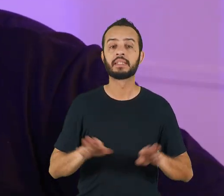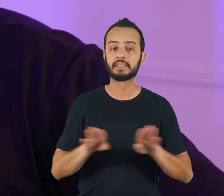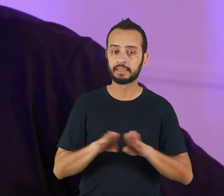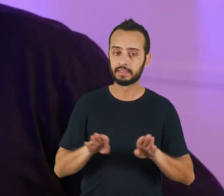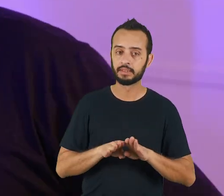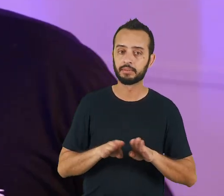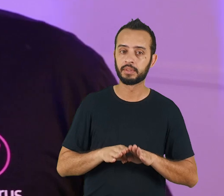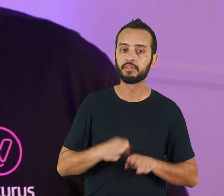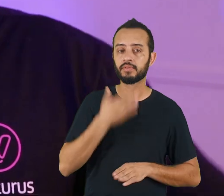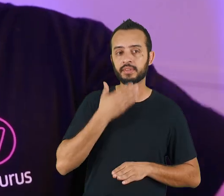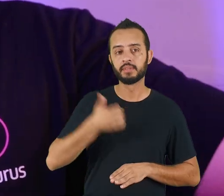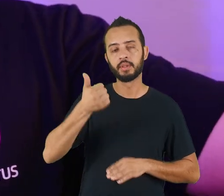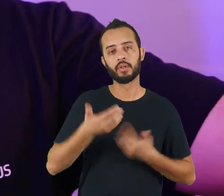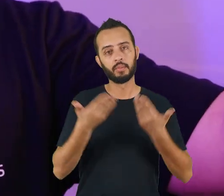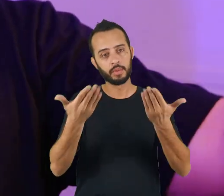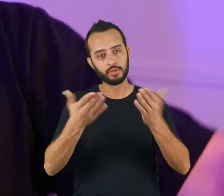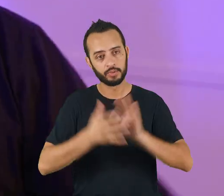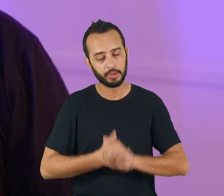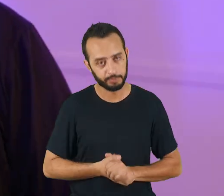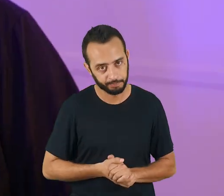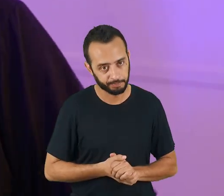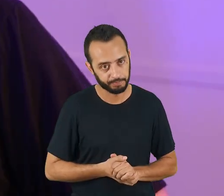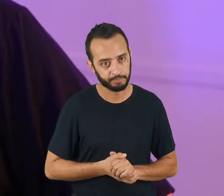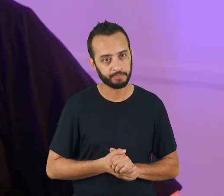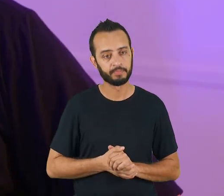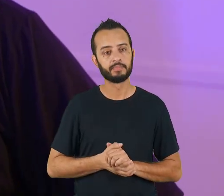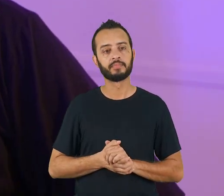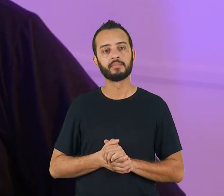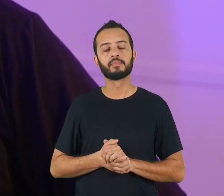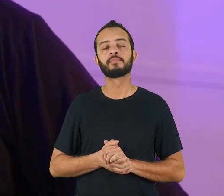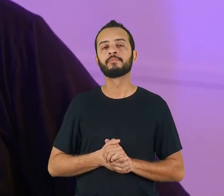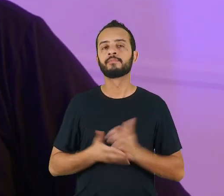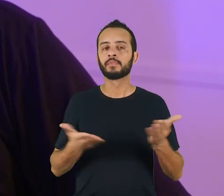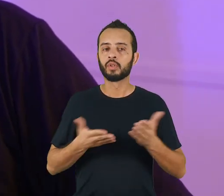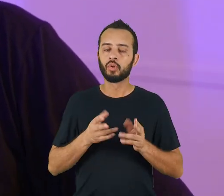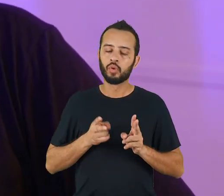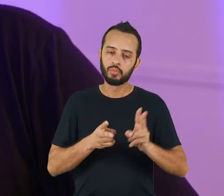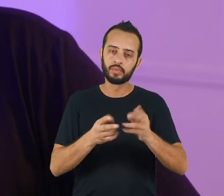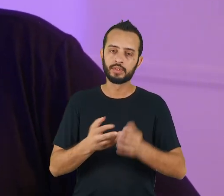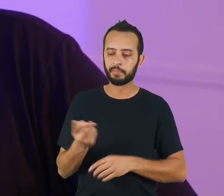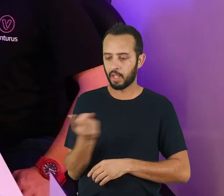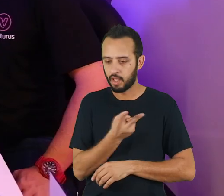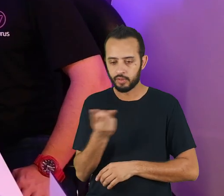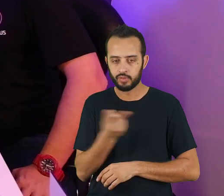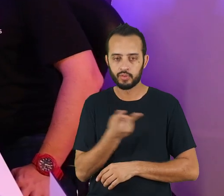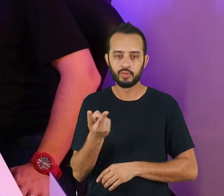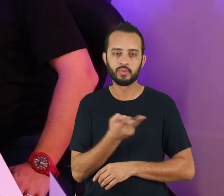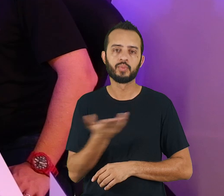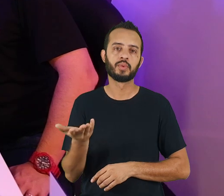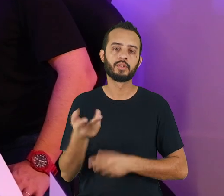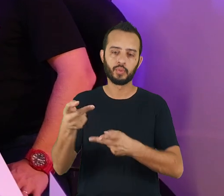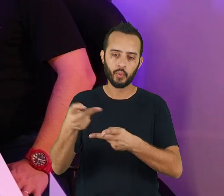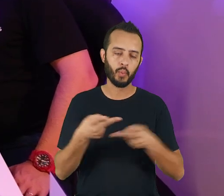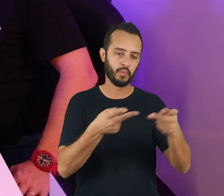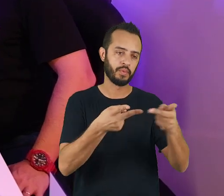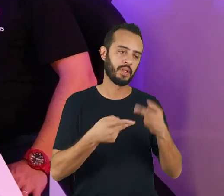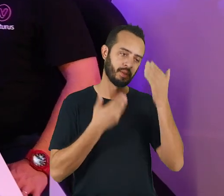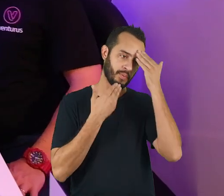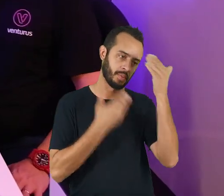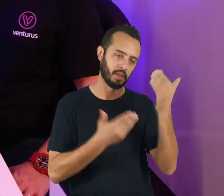ser melhor pessoal eh como sempre agradecer as minhas